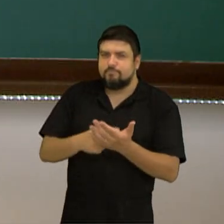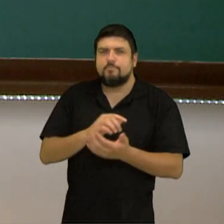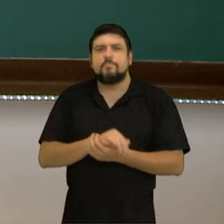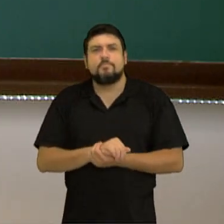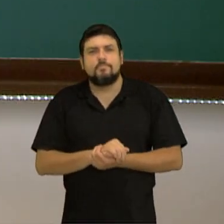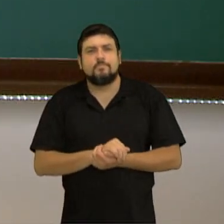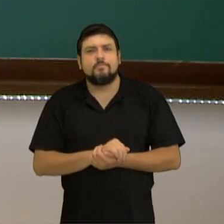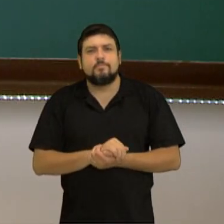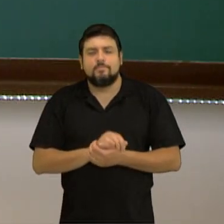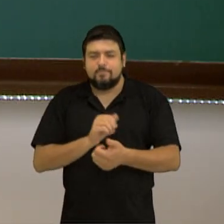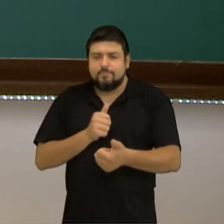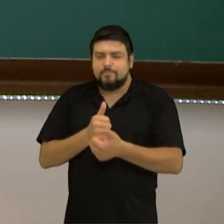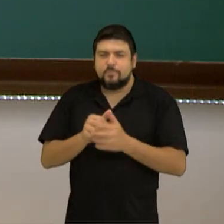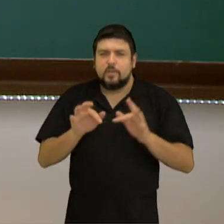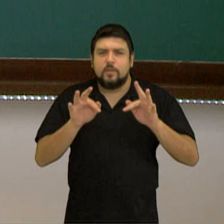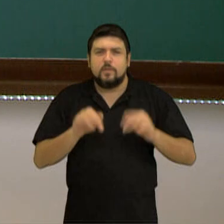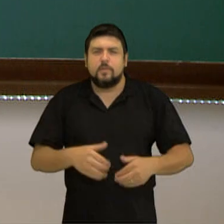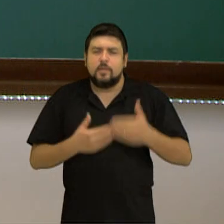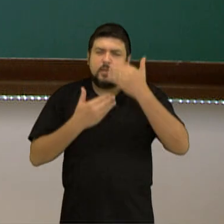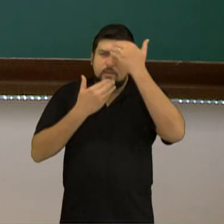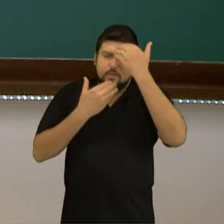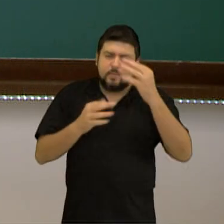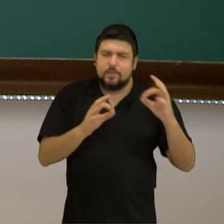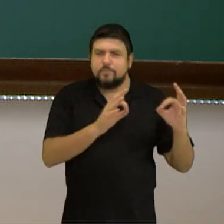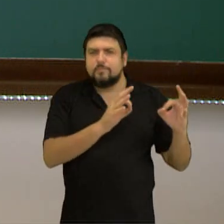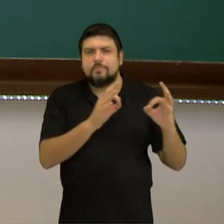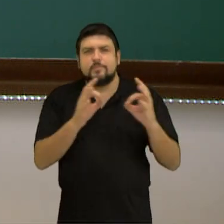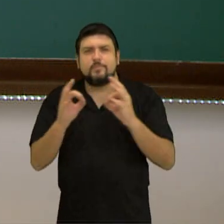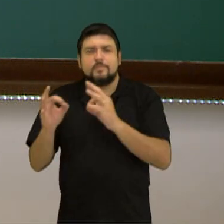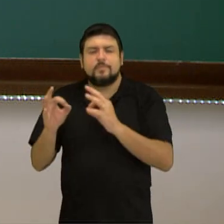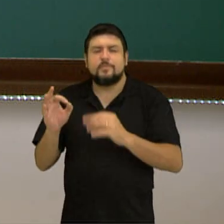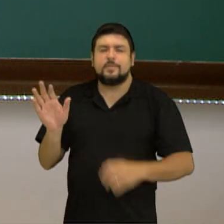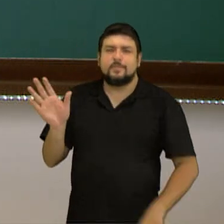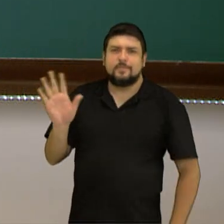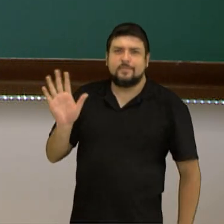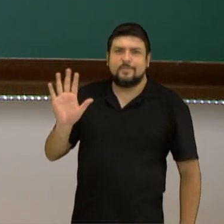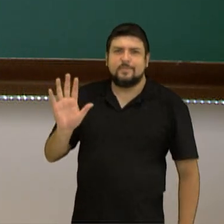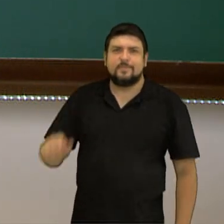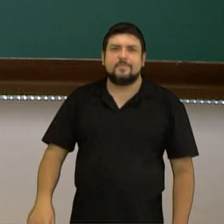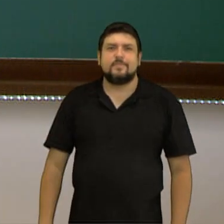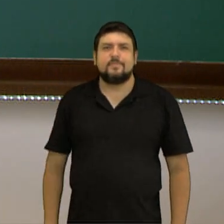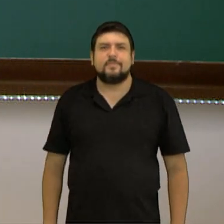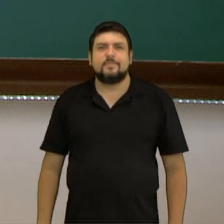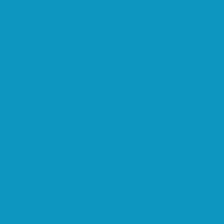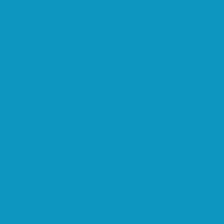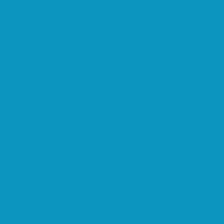Então, fico por aqui. Thank you very much for your patience. See you next class. Bye, bye.